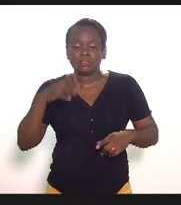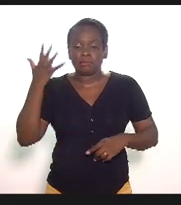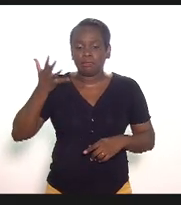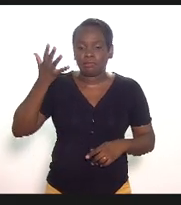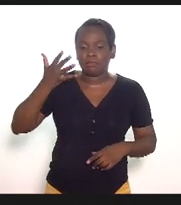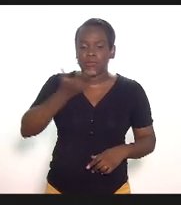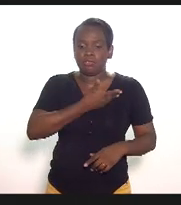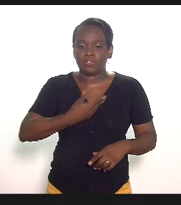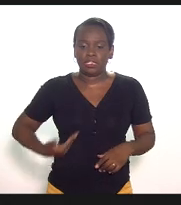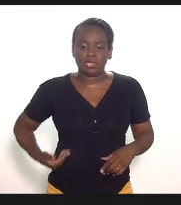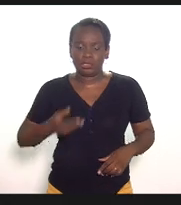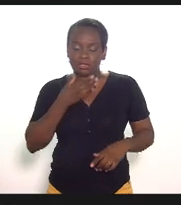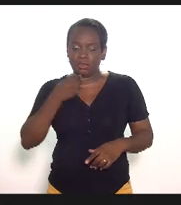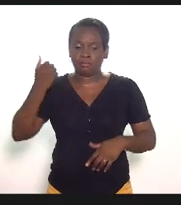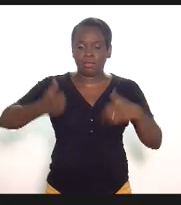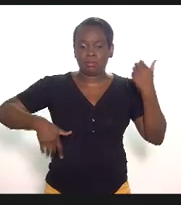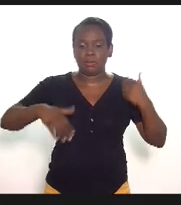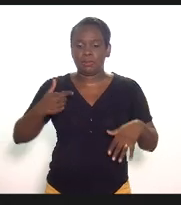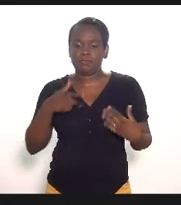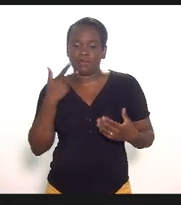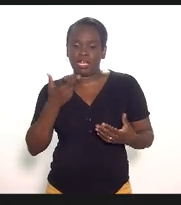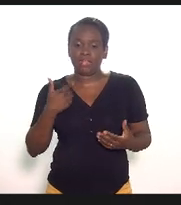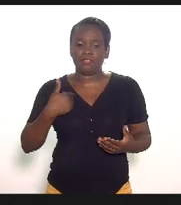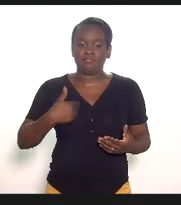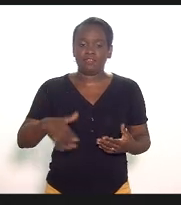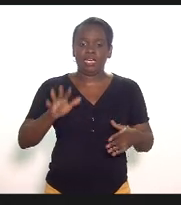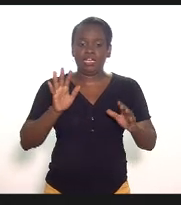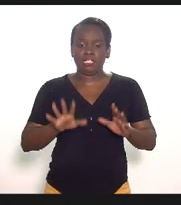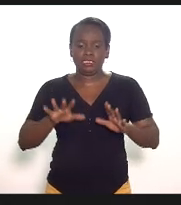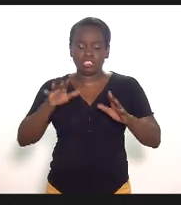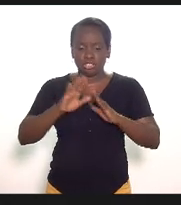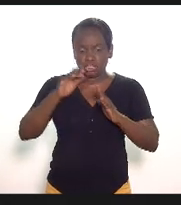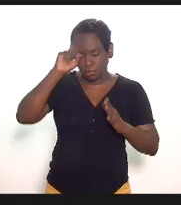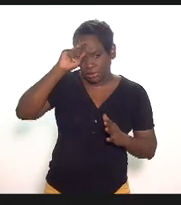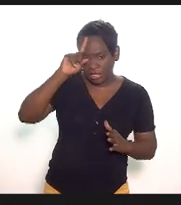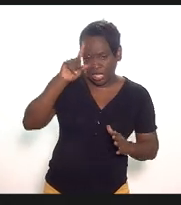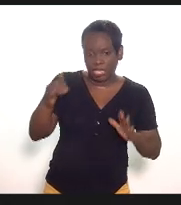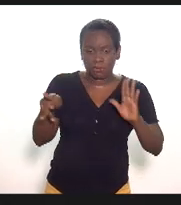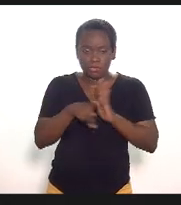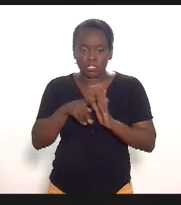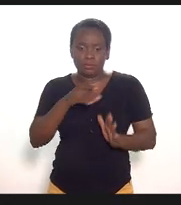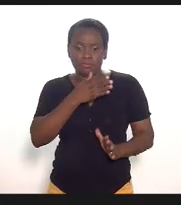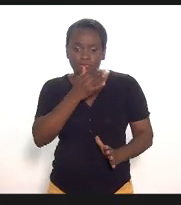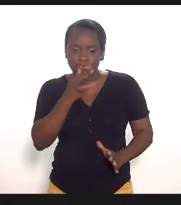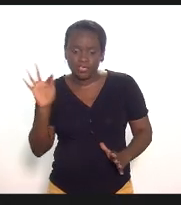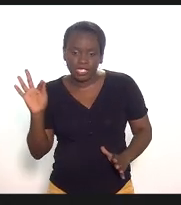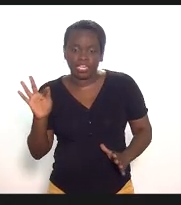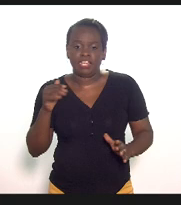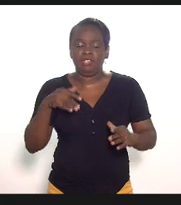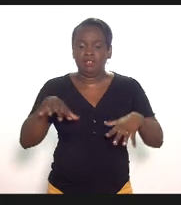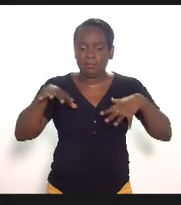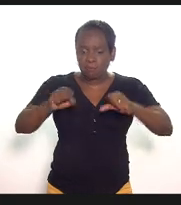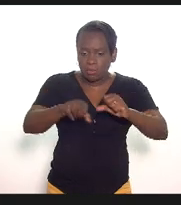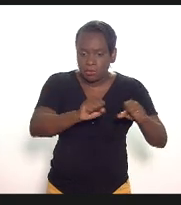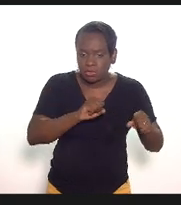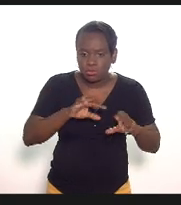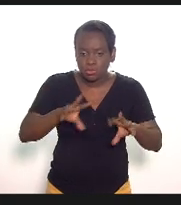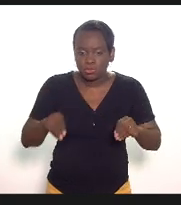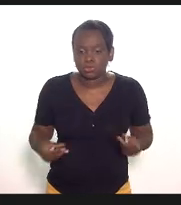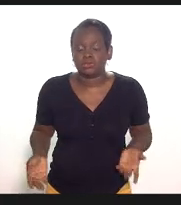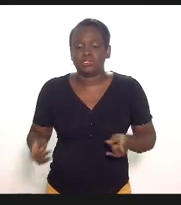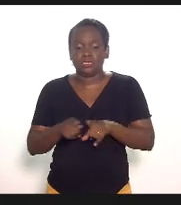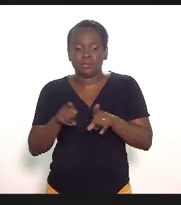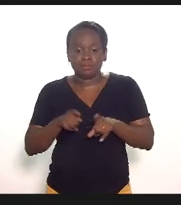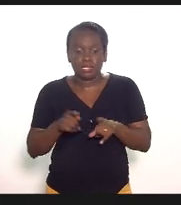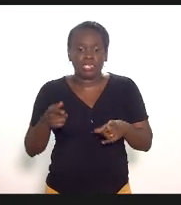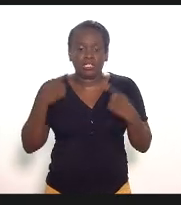do governador de dizer que vai encampar os hospitais federais, lutar contra o